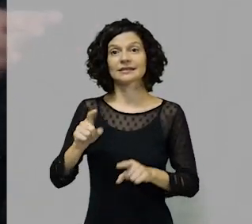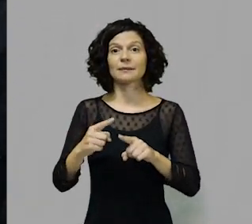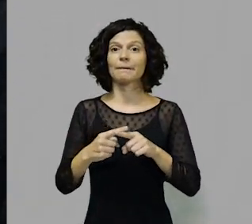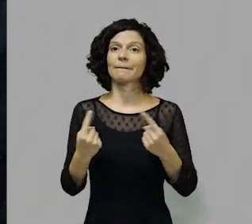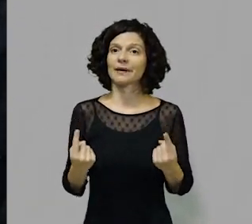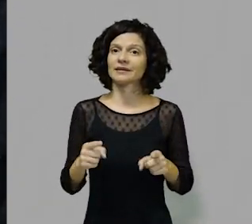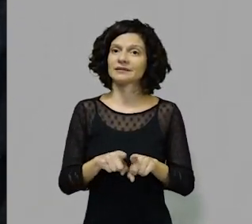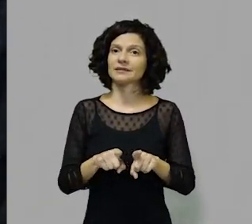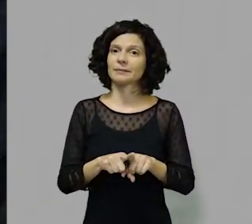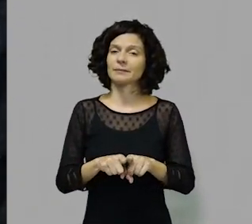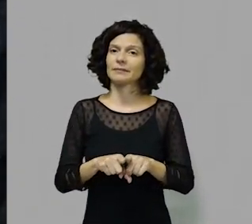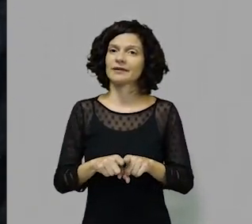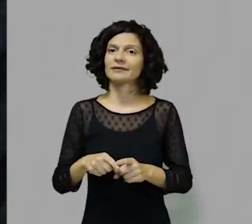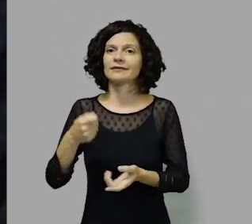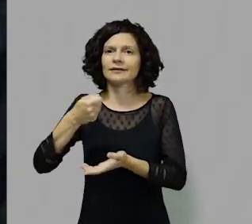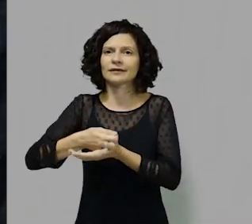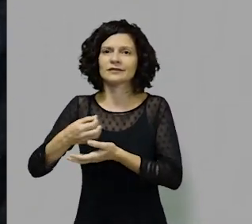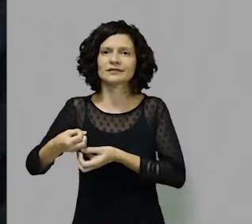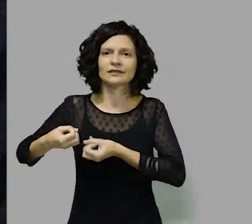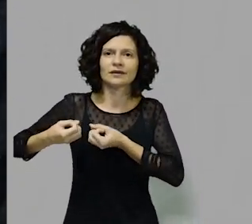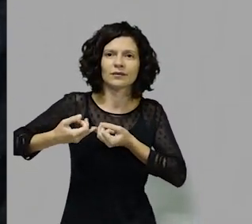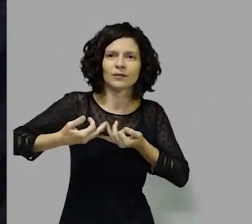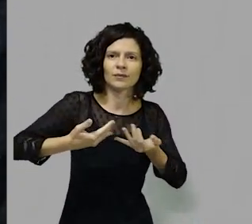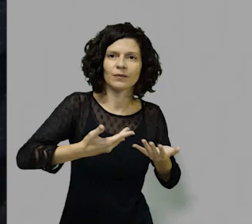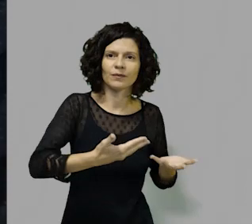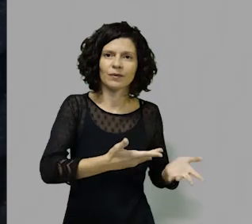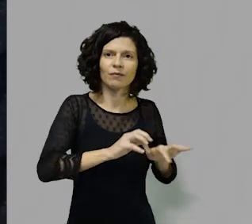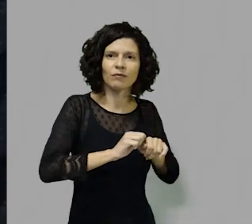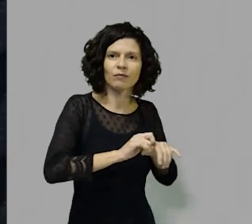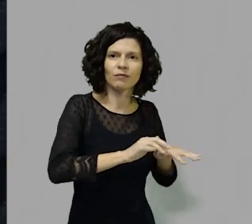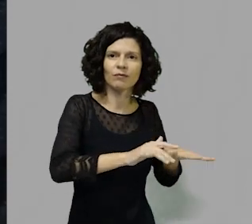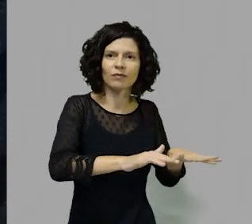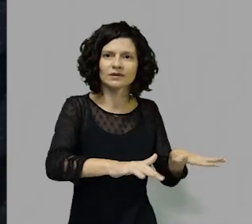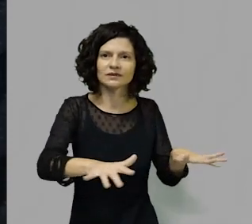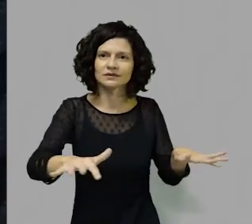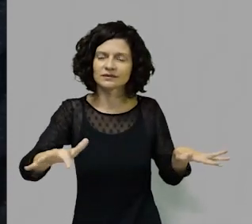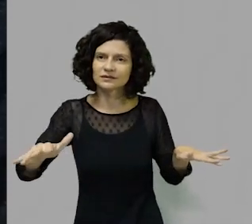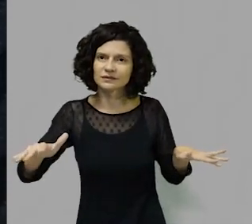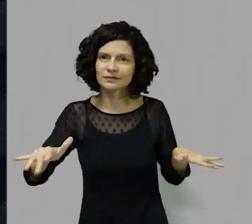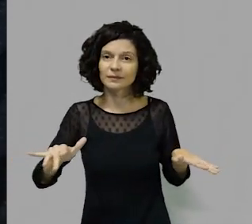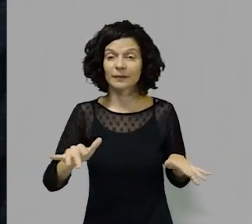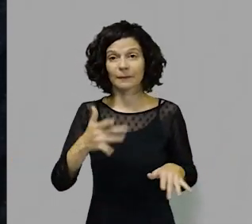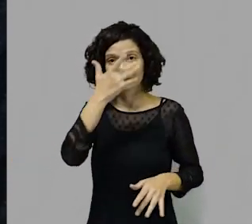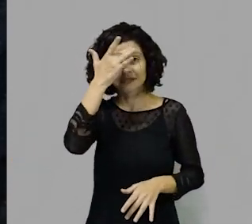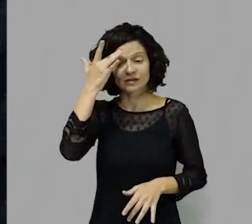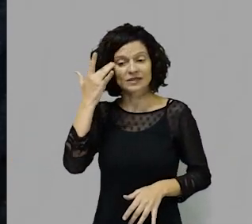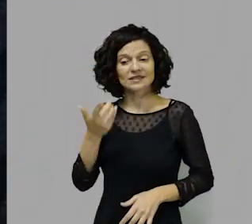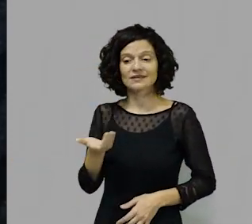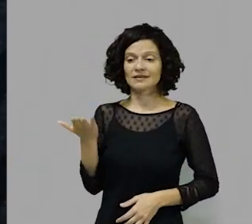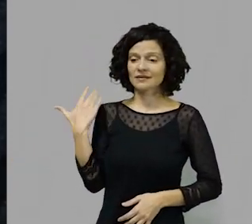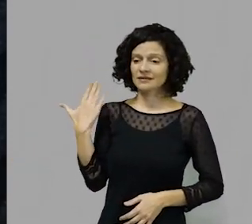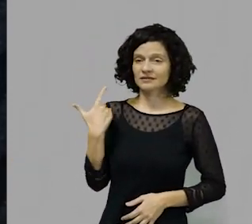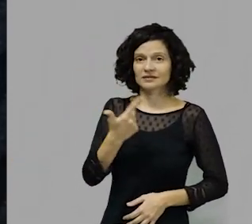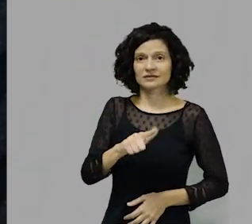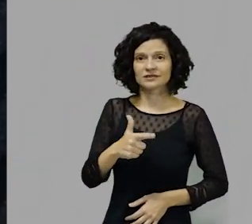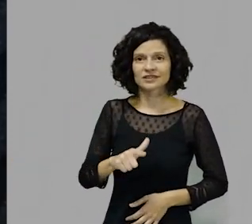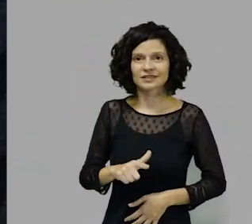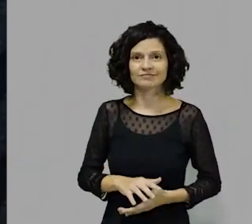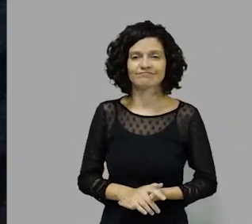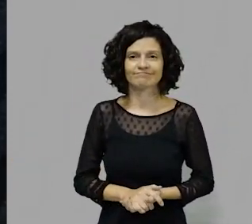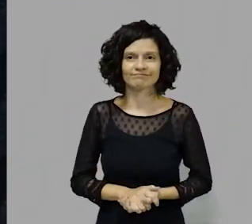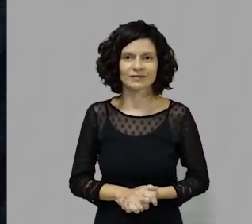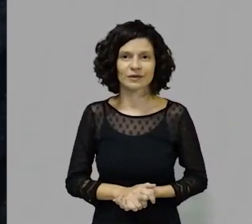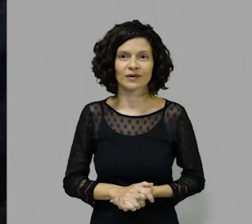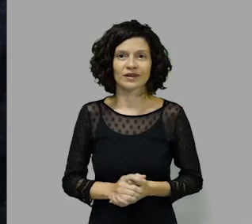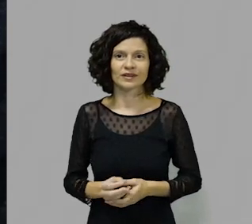riqueza pelas pessoas que não têm acesso, ou que não tinham antes. Então, o lance é fazer crescer o bolo e dividir o bolo. E não ficar